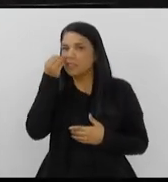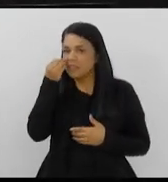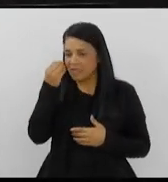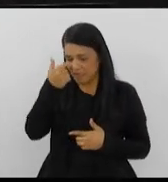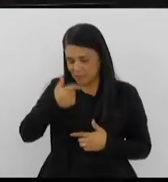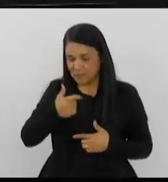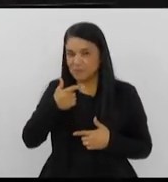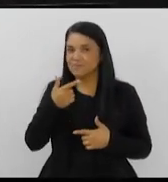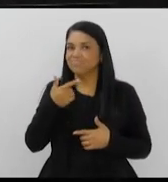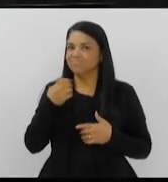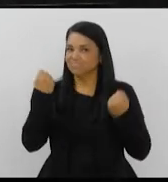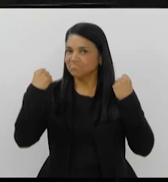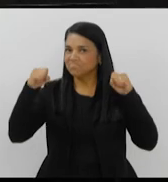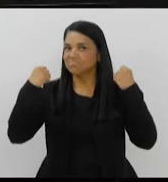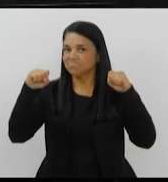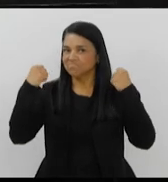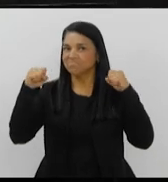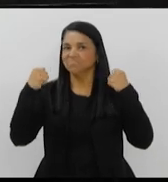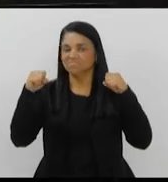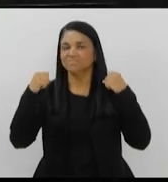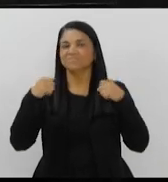tamanho.